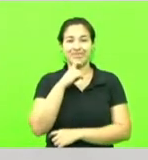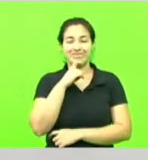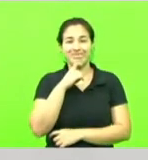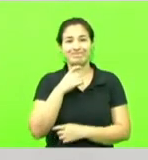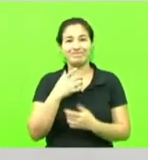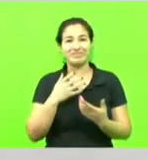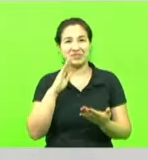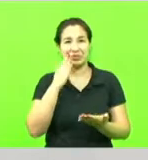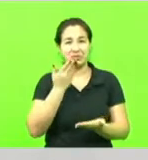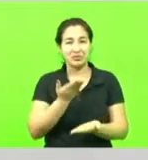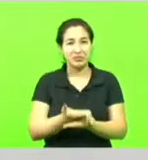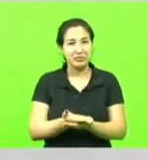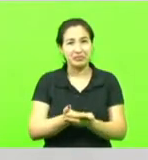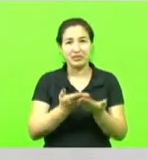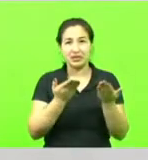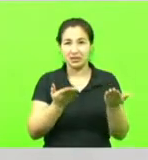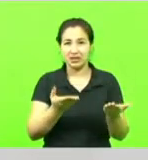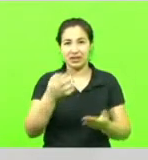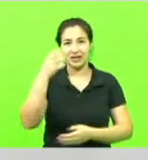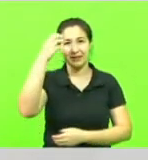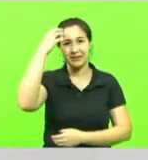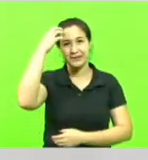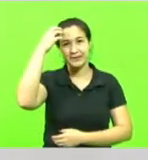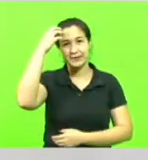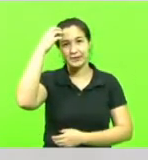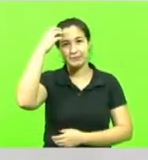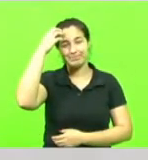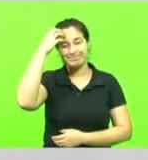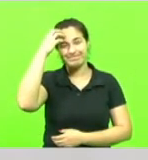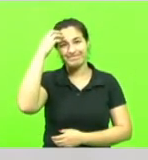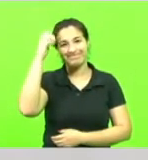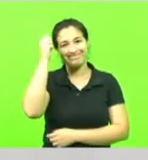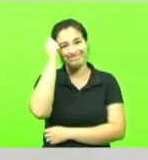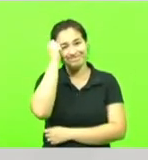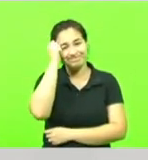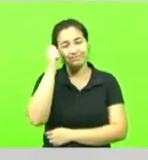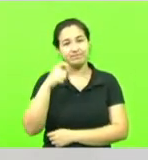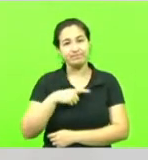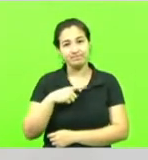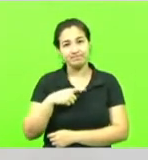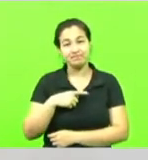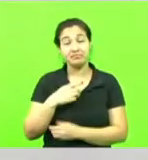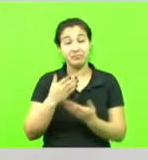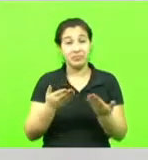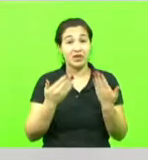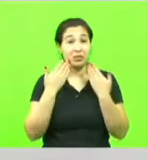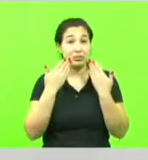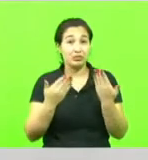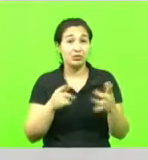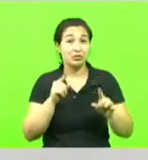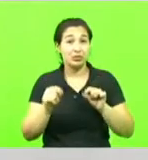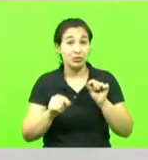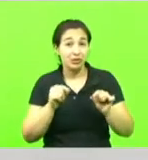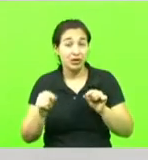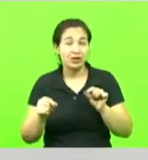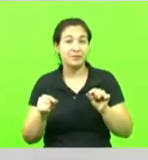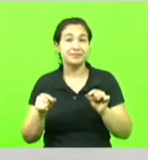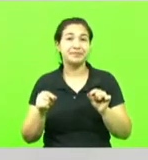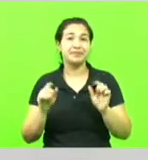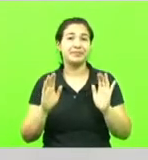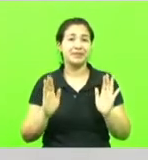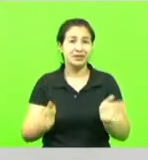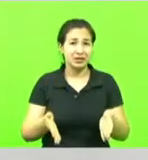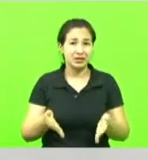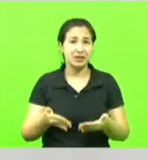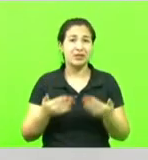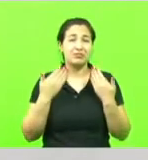cara. E os indícios de que ele seria o que é, já vinha desde o início,